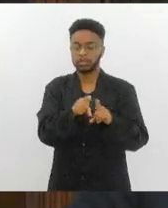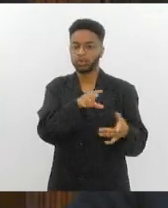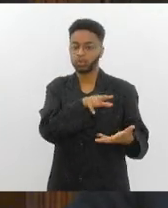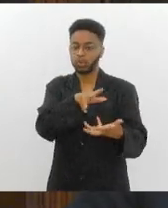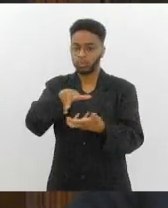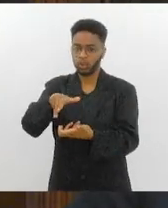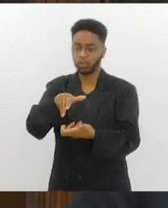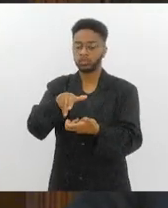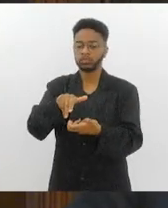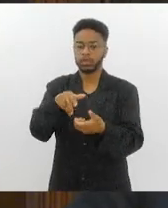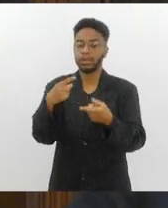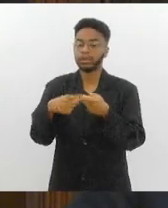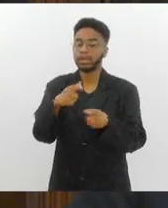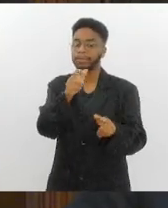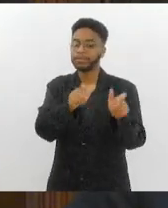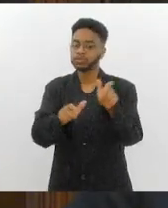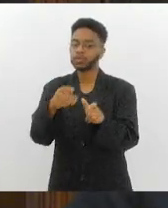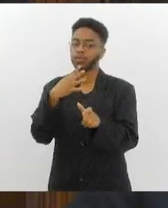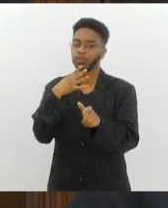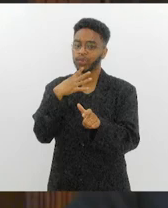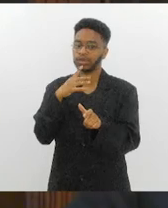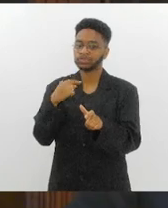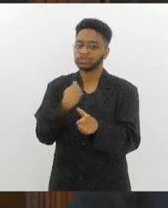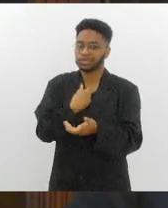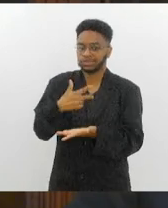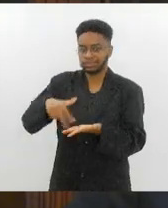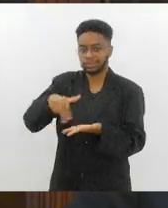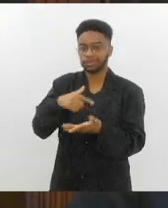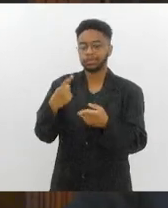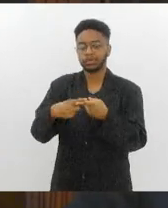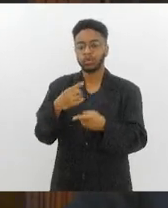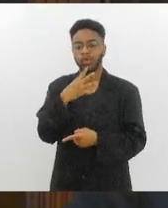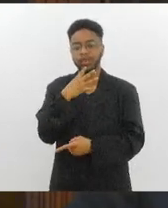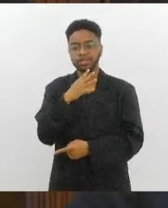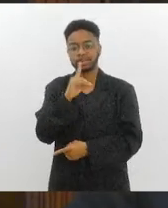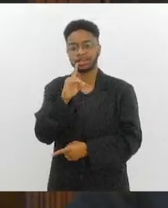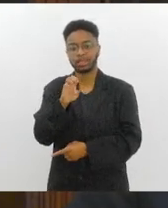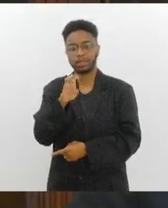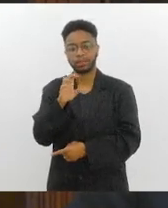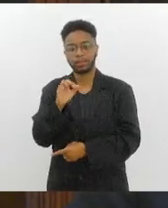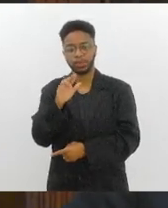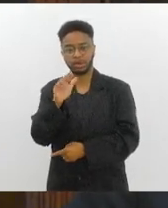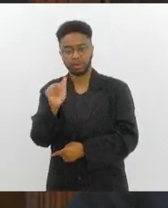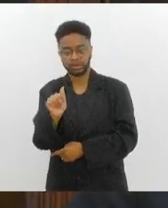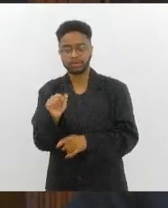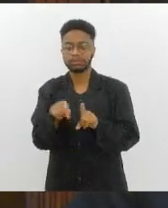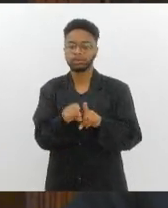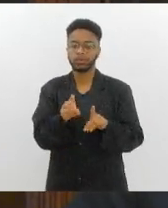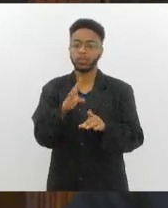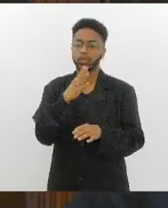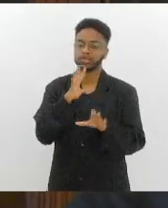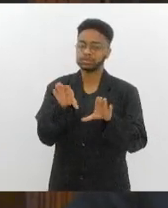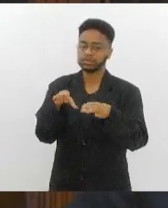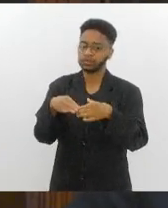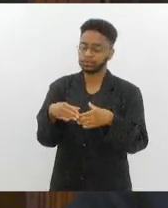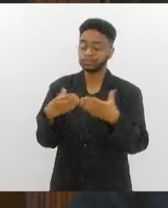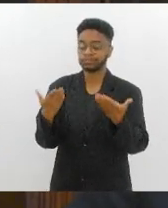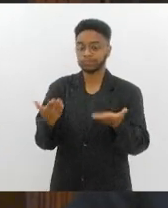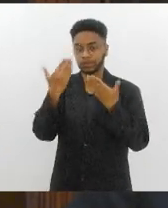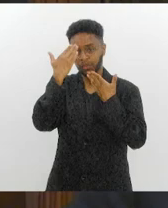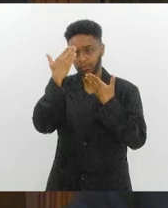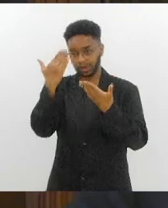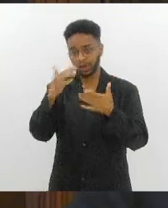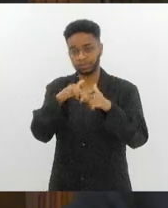conhecem a dança do nosso estado, porque conhecem Débora Cook, conhecem a companhia da Débora Cook. Então, muito obrigada por essa